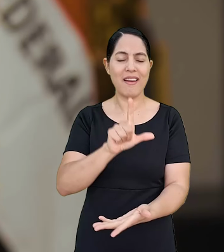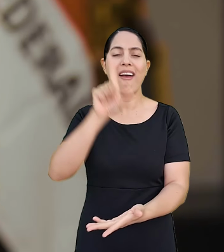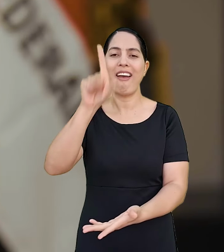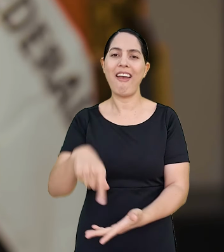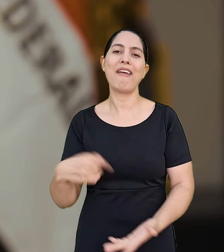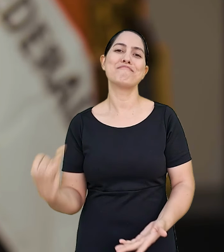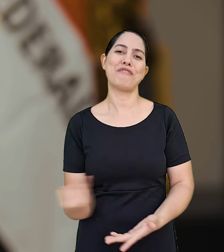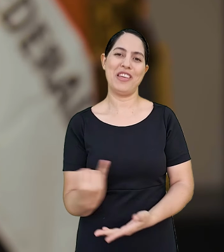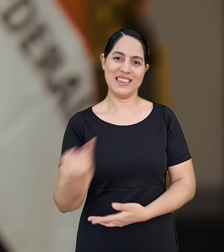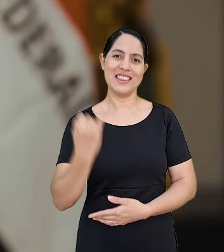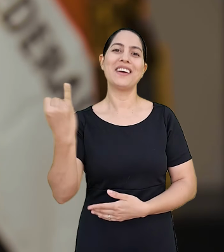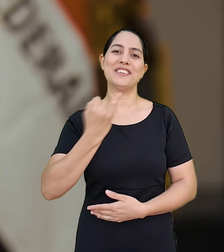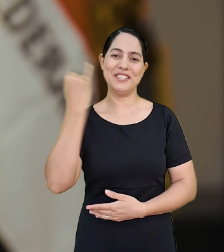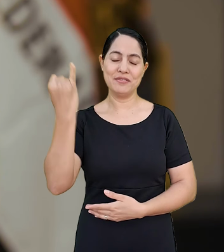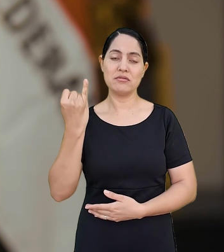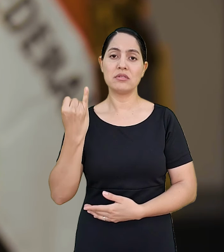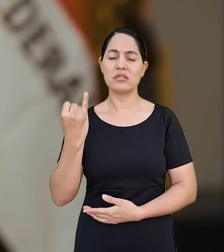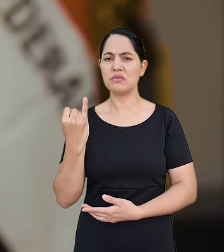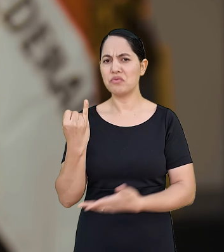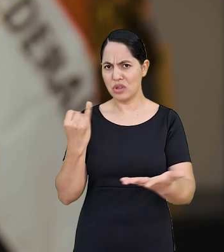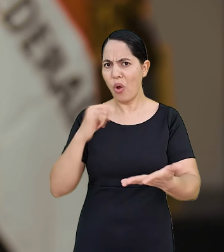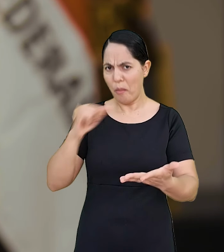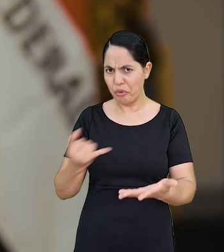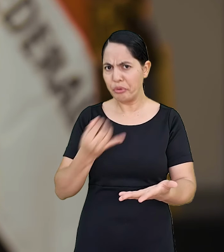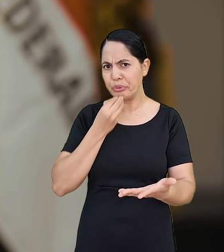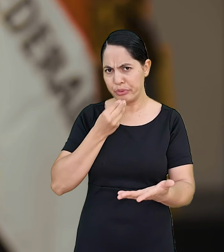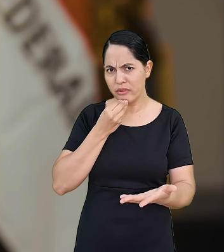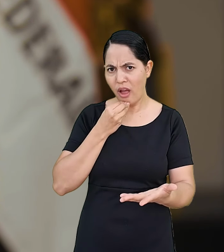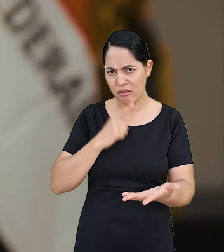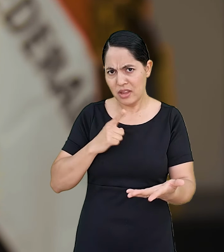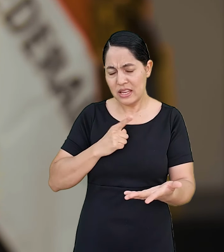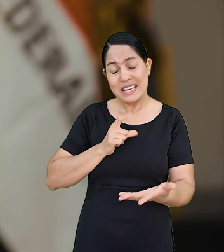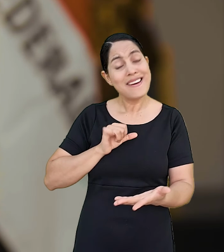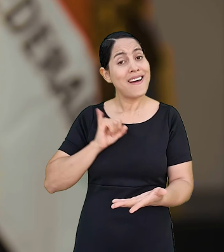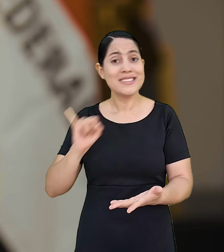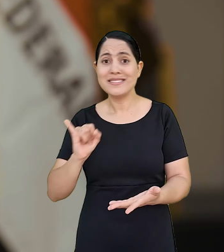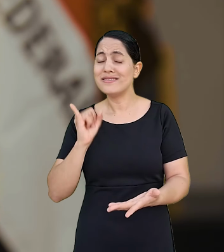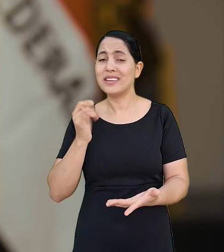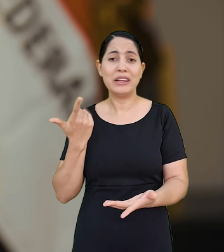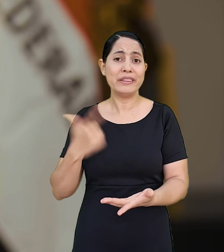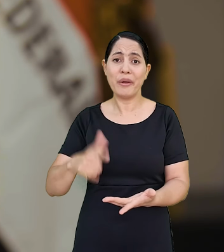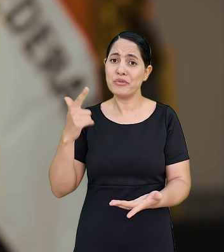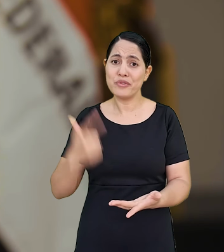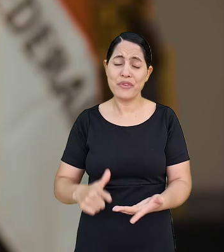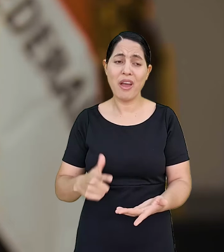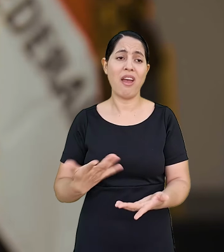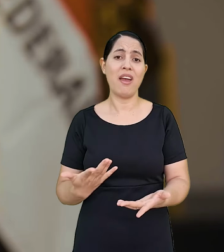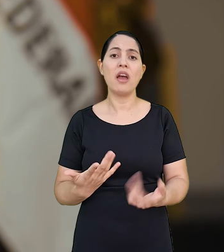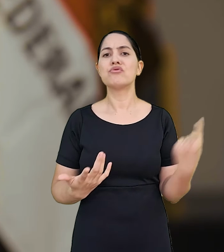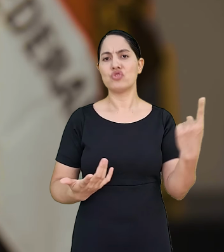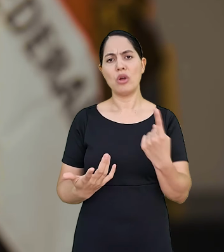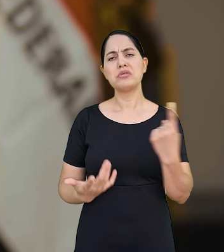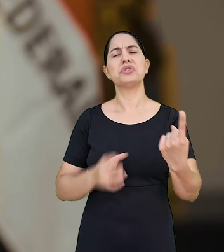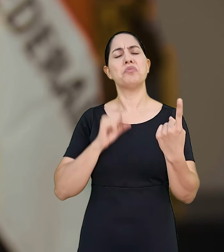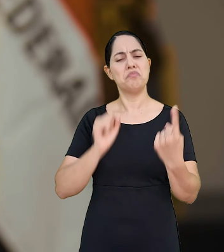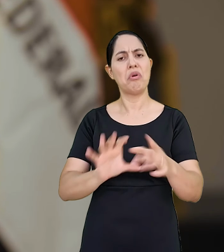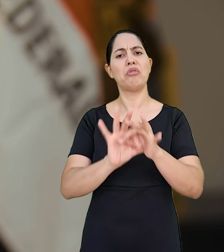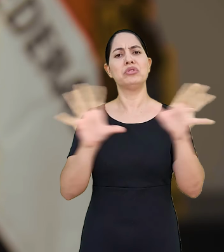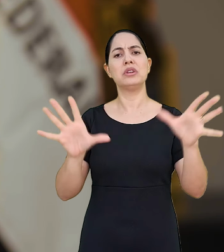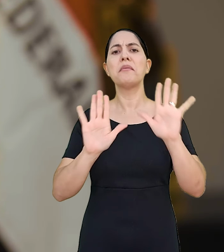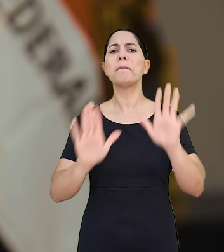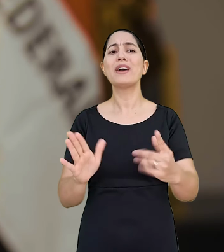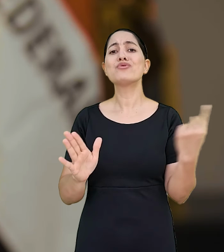é importantíssimo caso você tenha essa oportunidade. Caso não, o voo solo ele é a opção. E para que